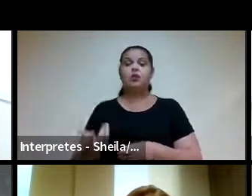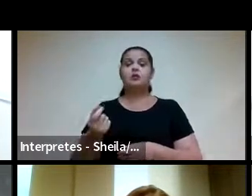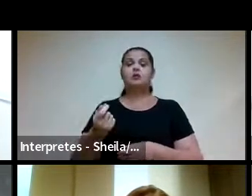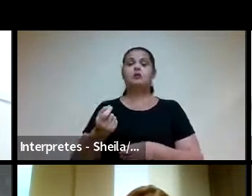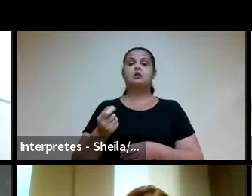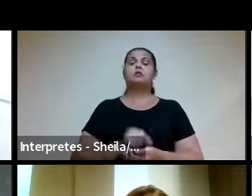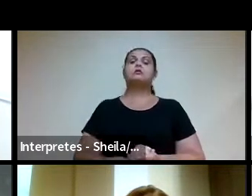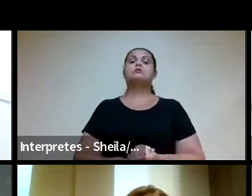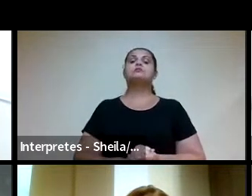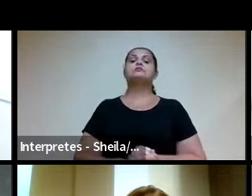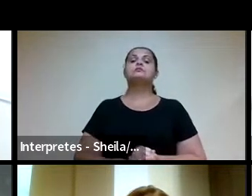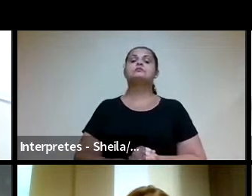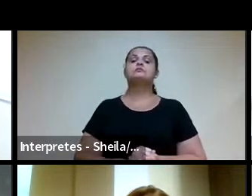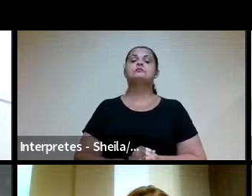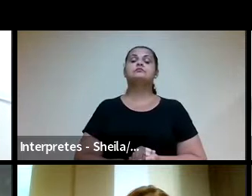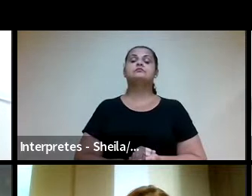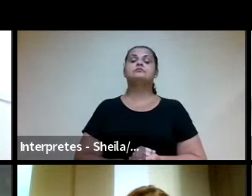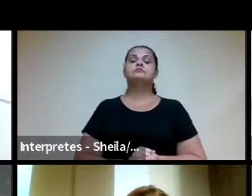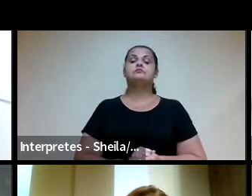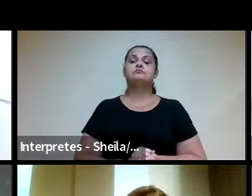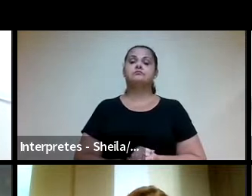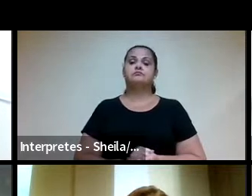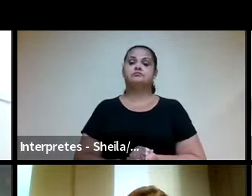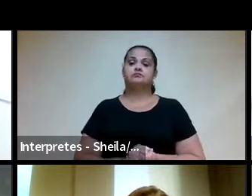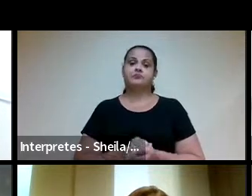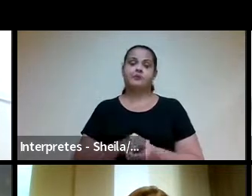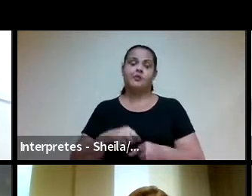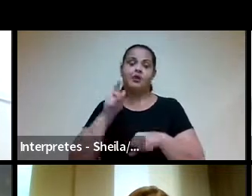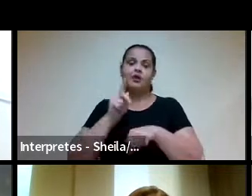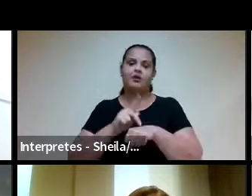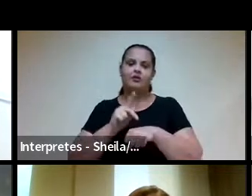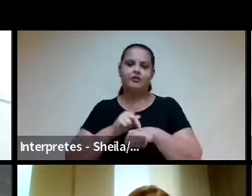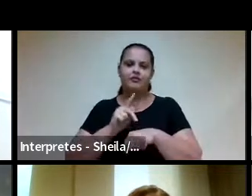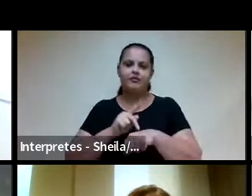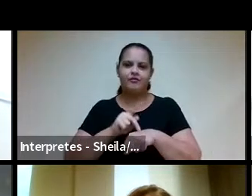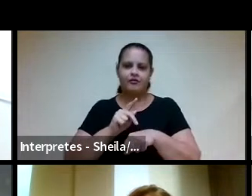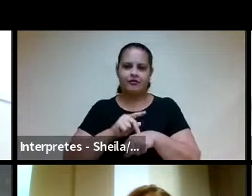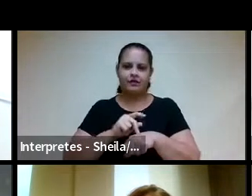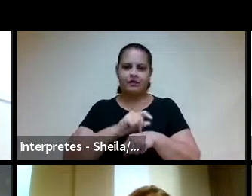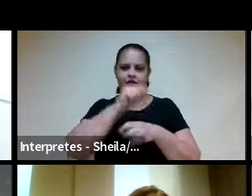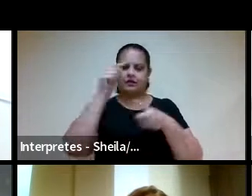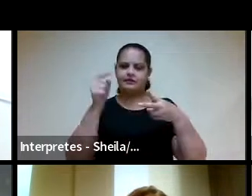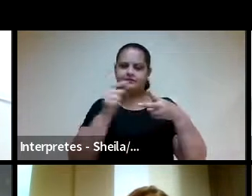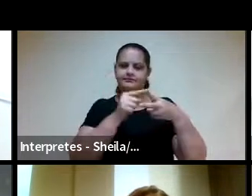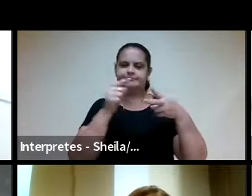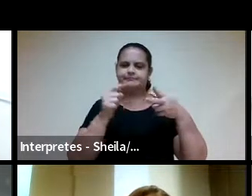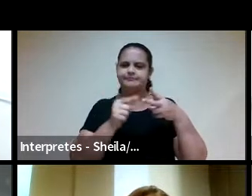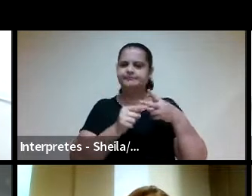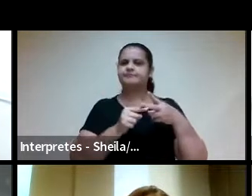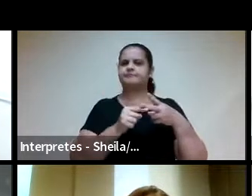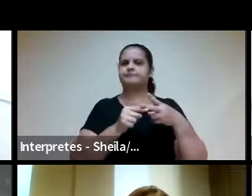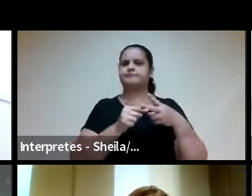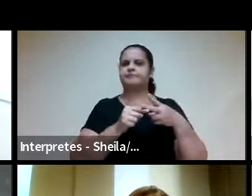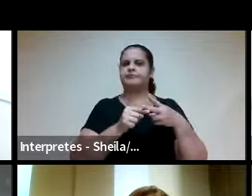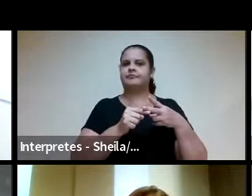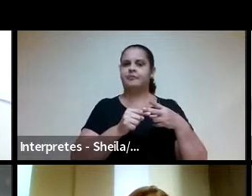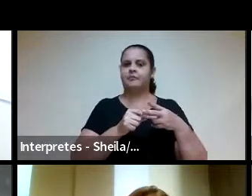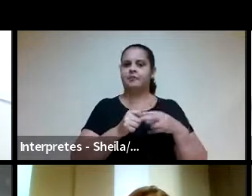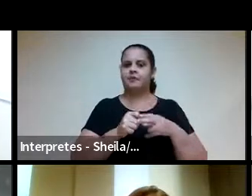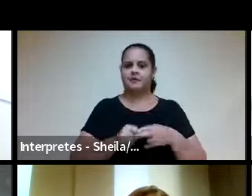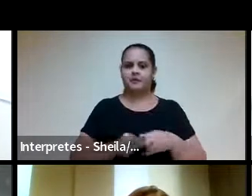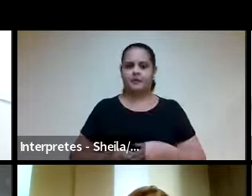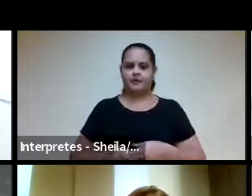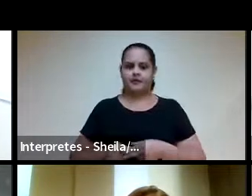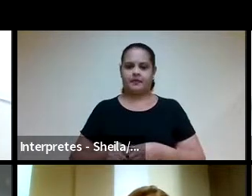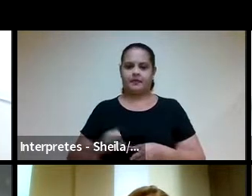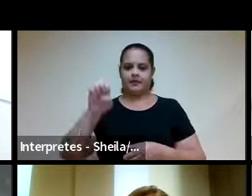Na verdade, o que... Há uma outra, me permita também, Vossa Excelência, mas pontuar que uma outra, em verdade, de que a senhora Emanuele seria agente